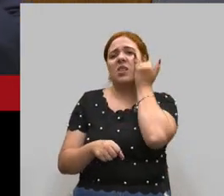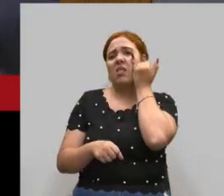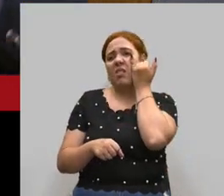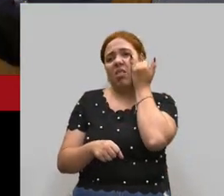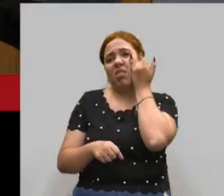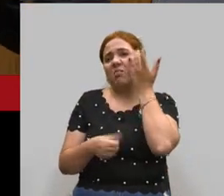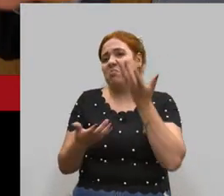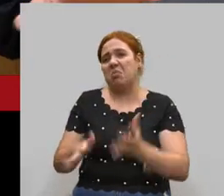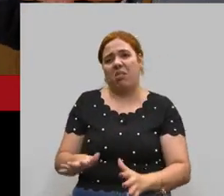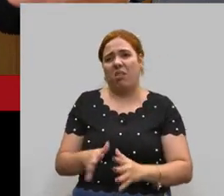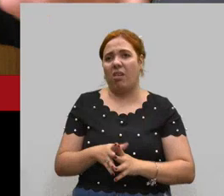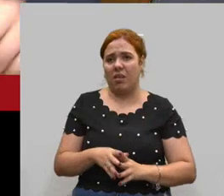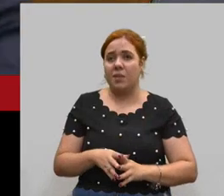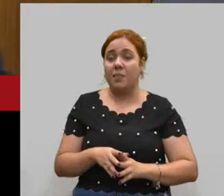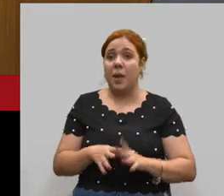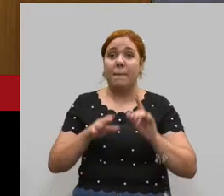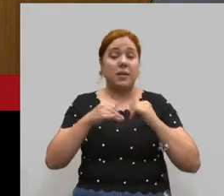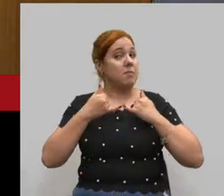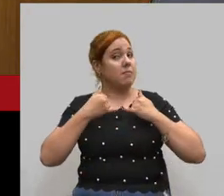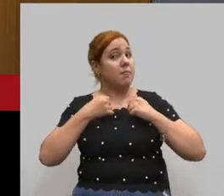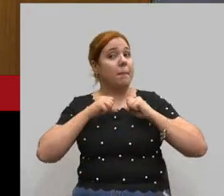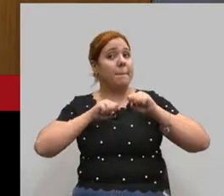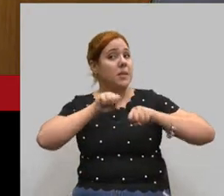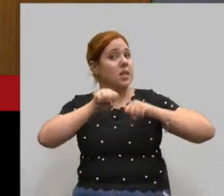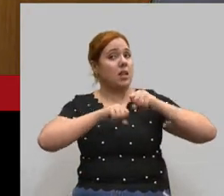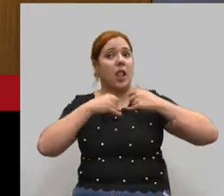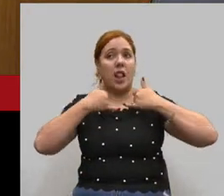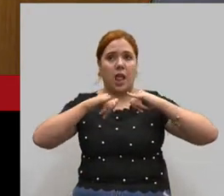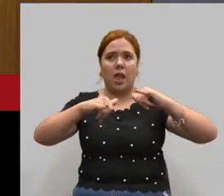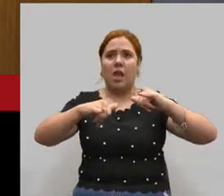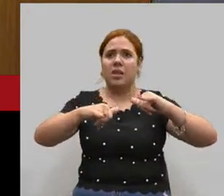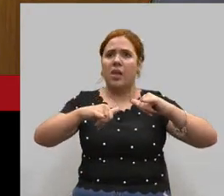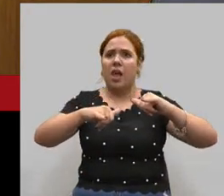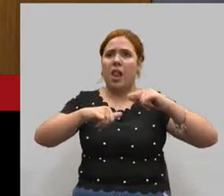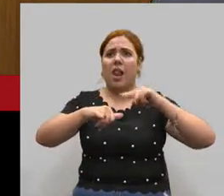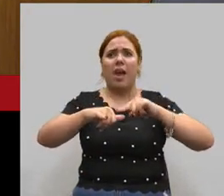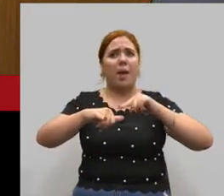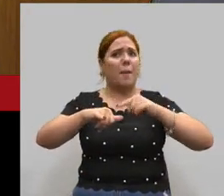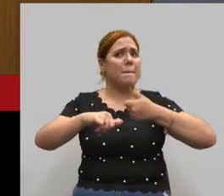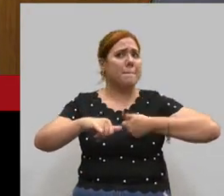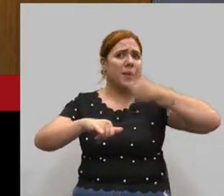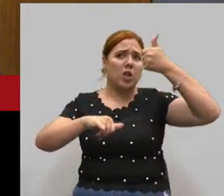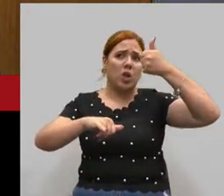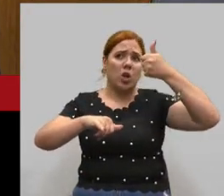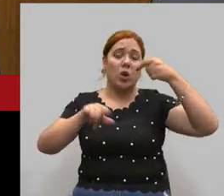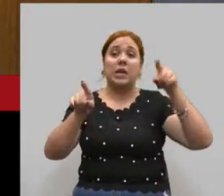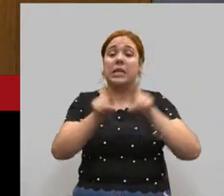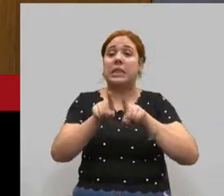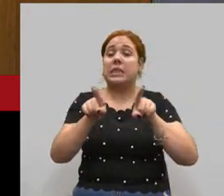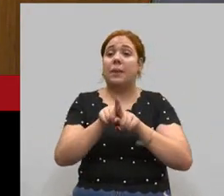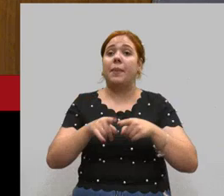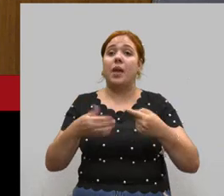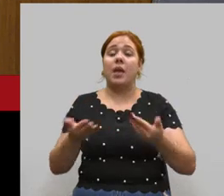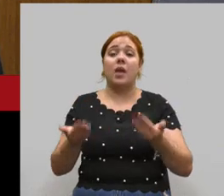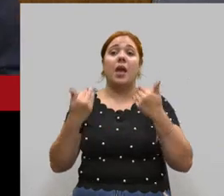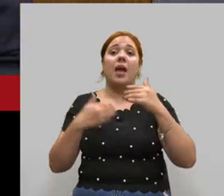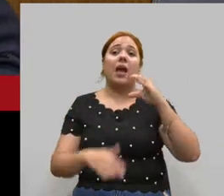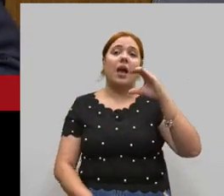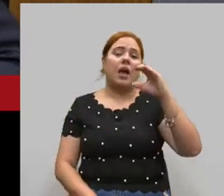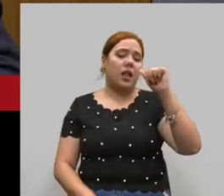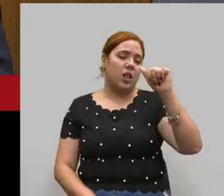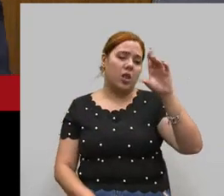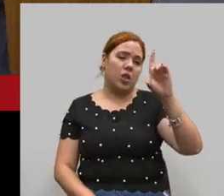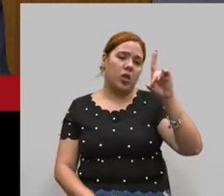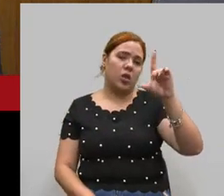muito mais prática para fazer um pedal mais longo eh o gasto calórico que a pessoa tem na bike elétrica muitas vezes a